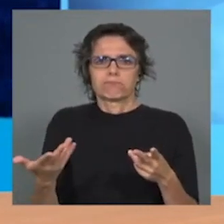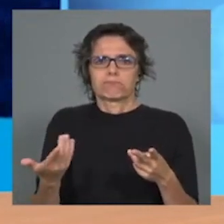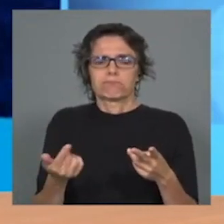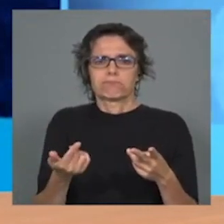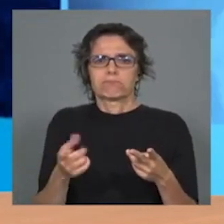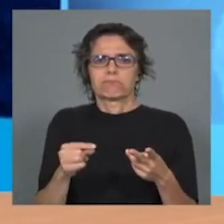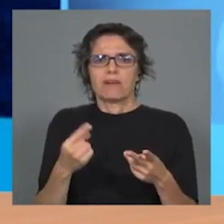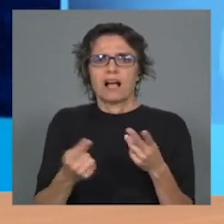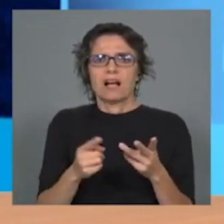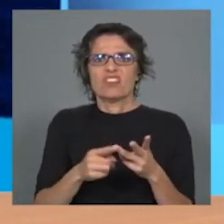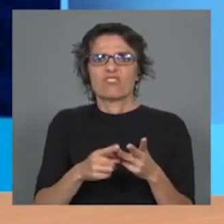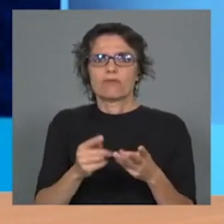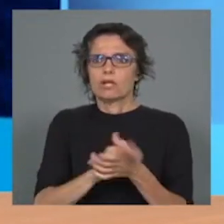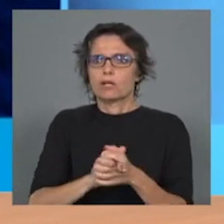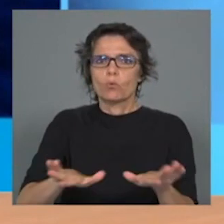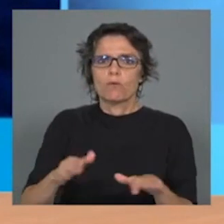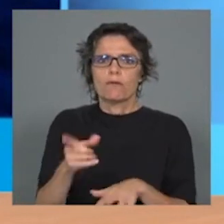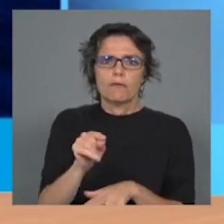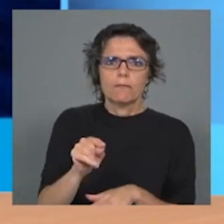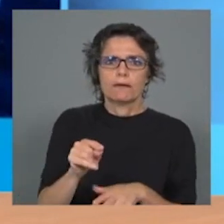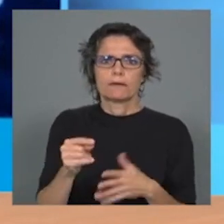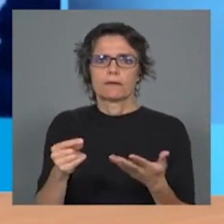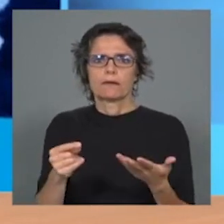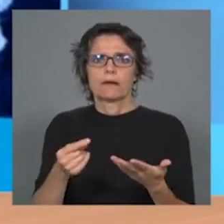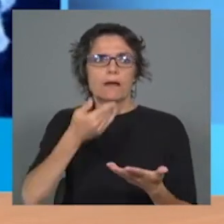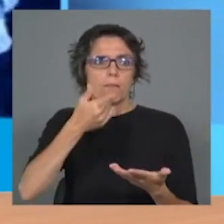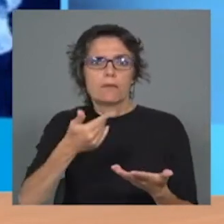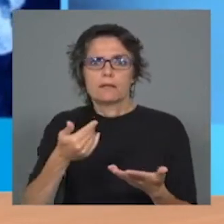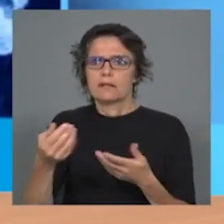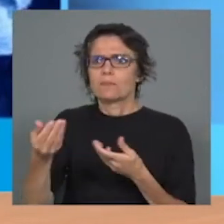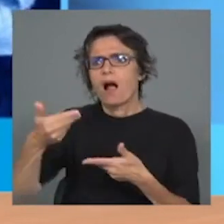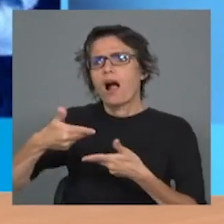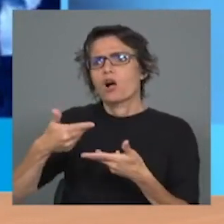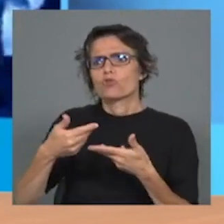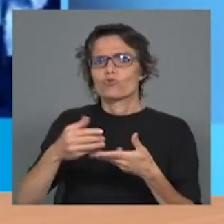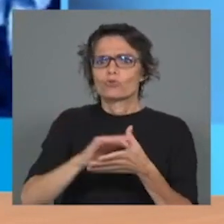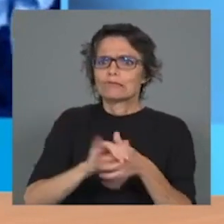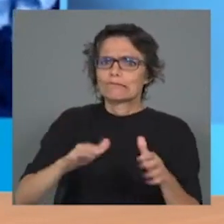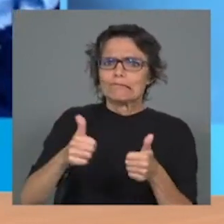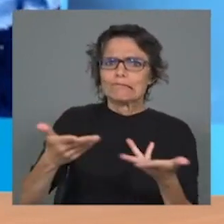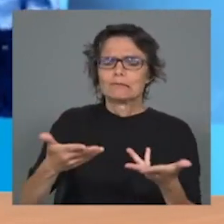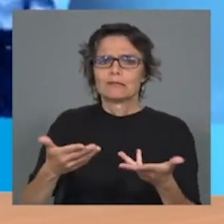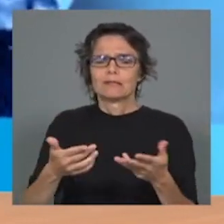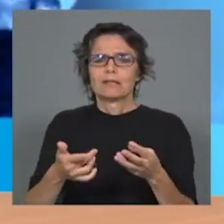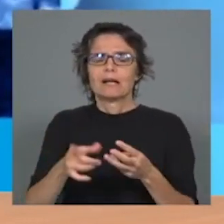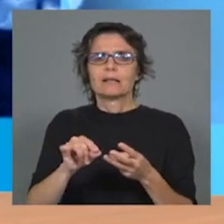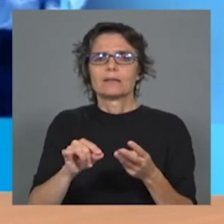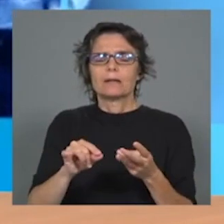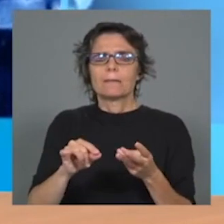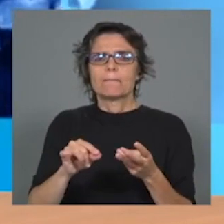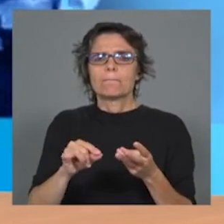desde casos de divórcio em que pediam a mediação, coisa impossível, claro, mas